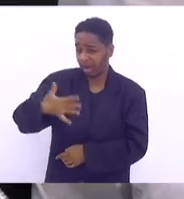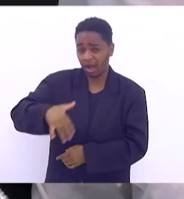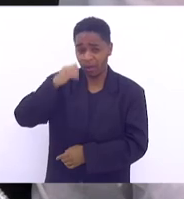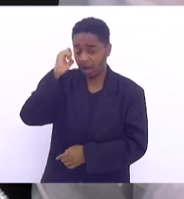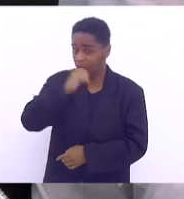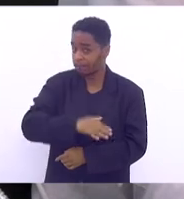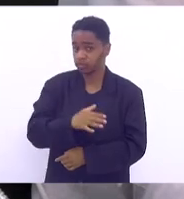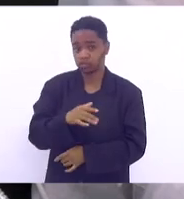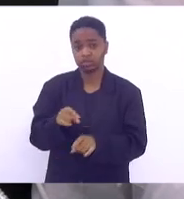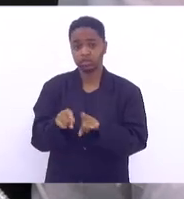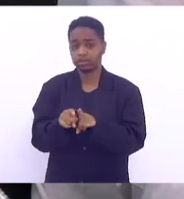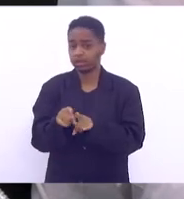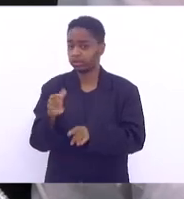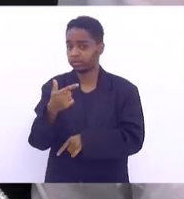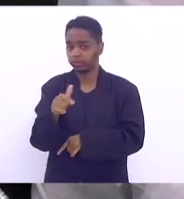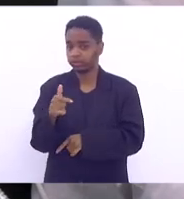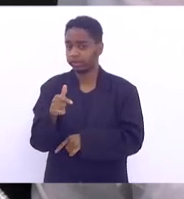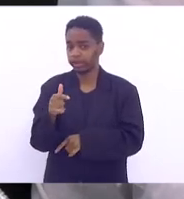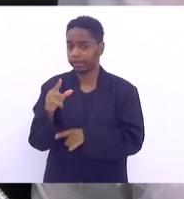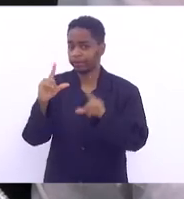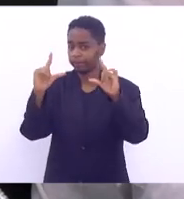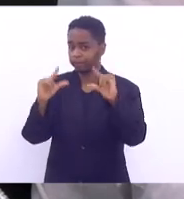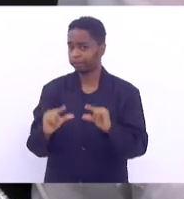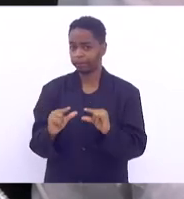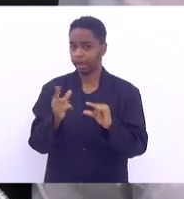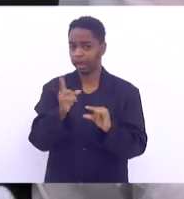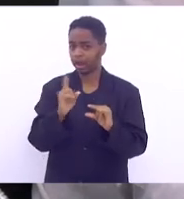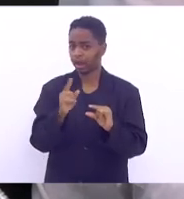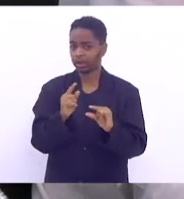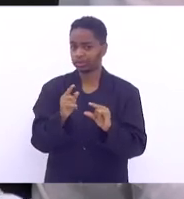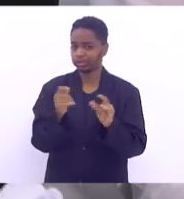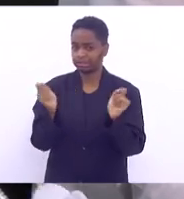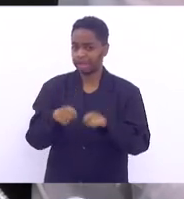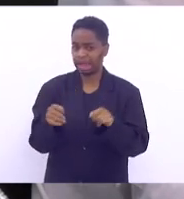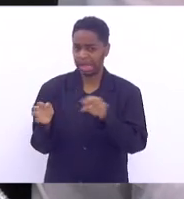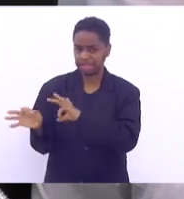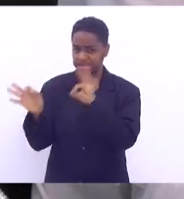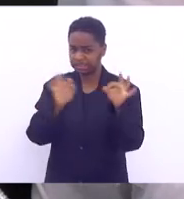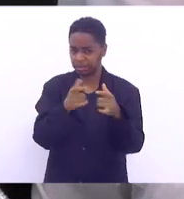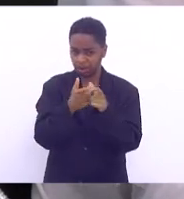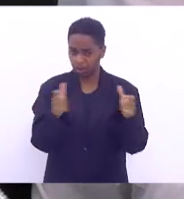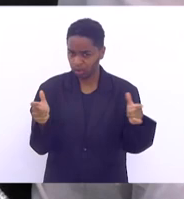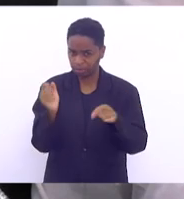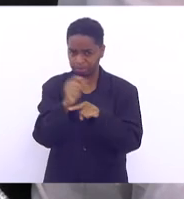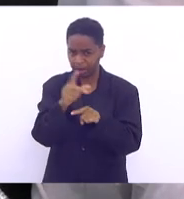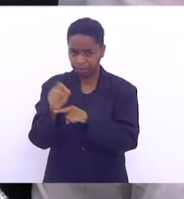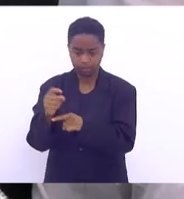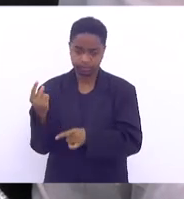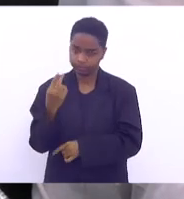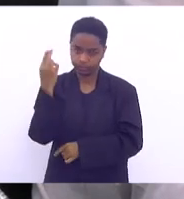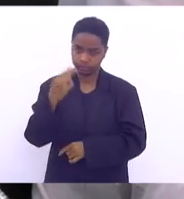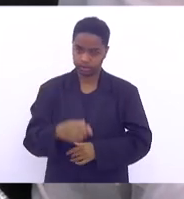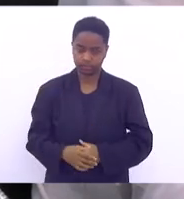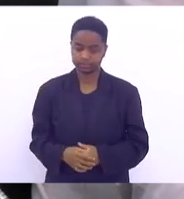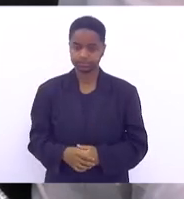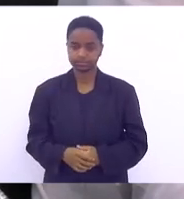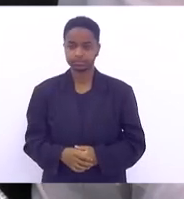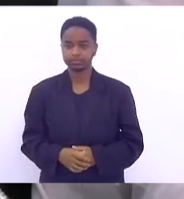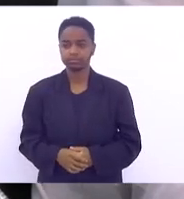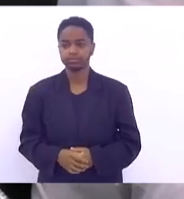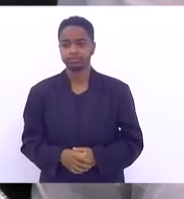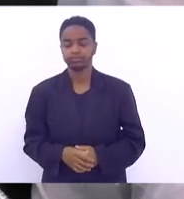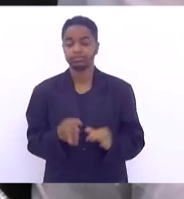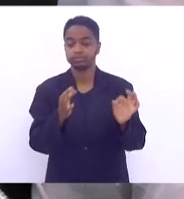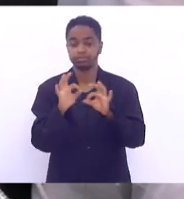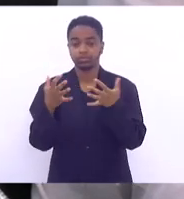vê... Não é um espetáculo acessível à boa parte da população, de fato. Bem, não havendo